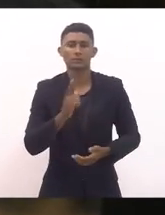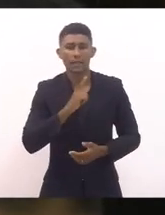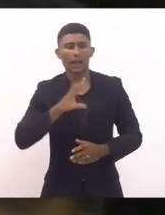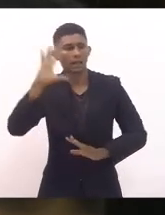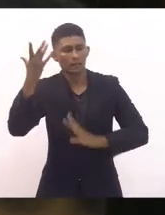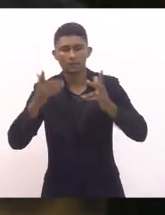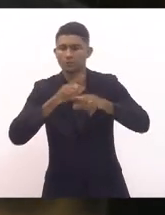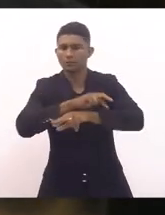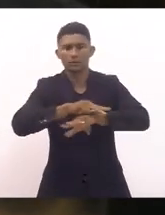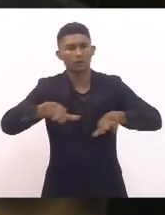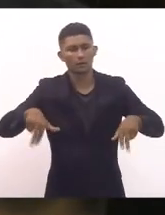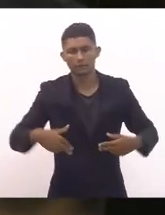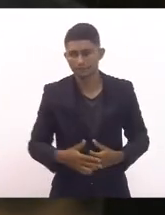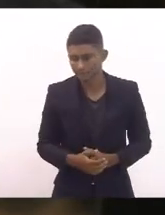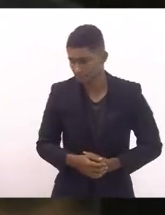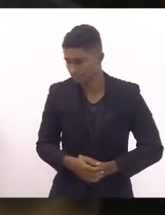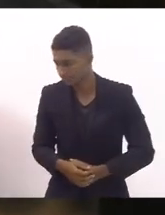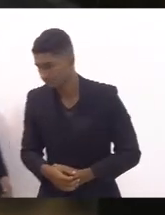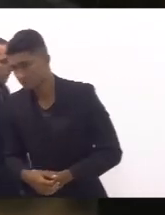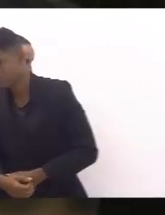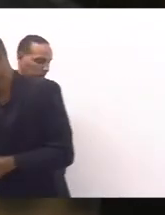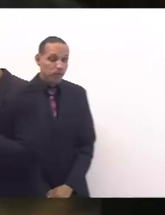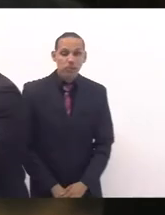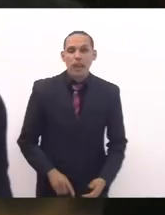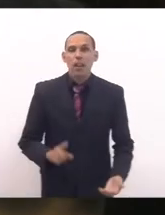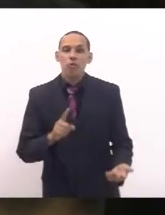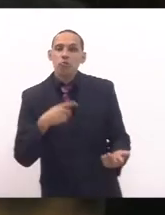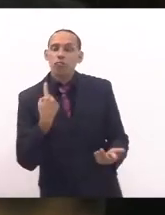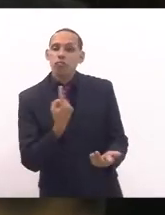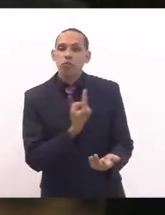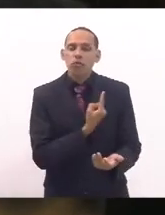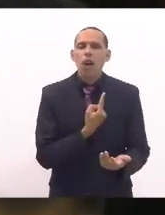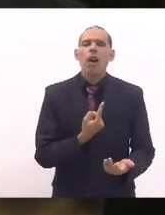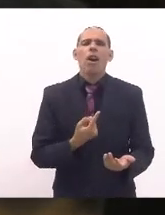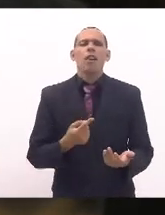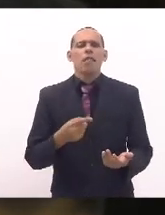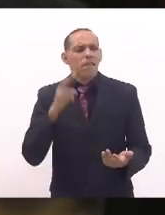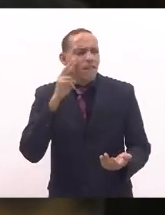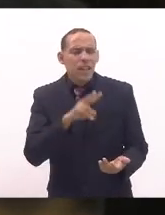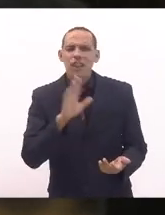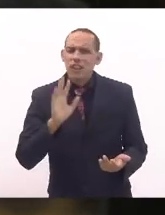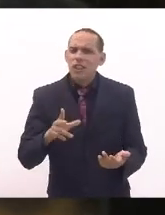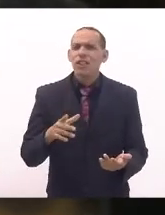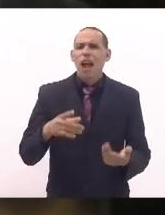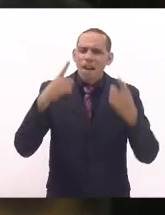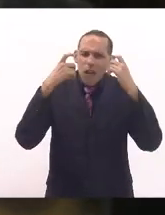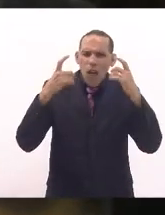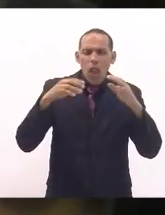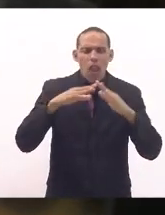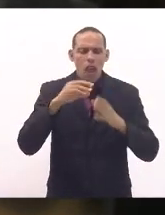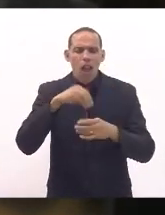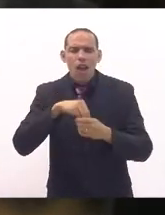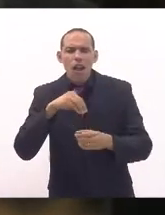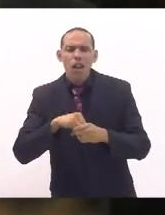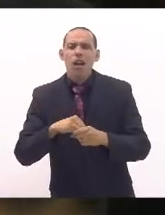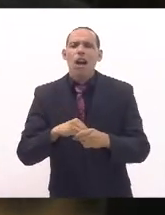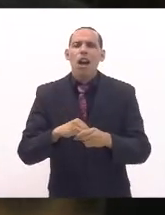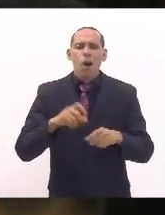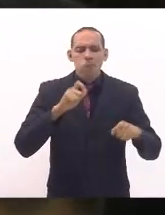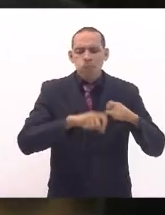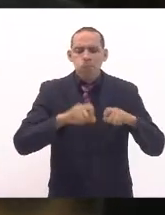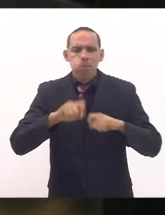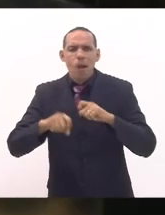casos. Esse foi um dos casos. Nós temos casos de violência doméstica, de abuso e exploração sexual